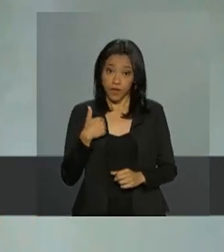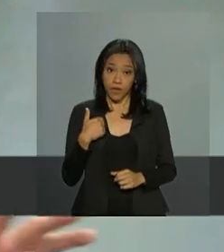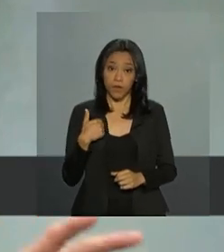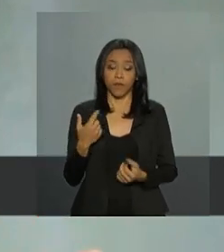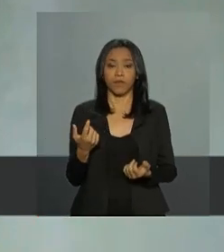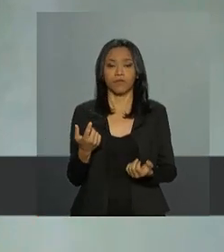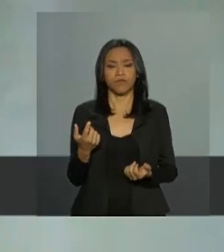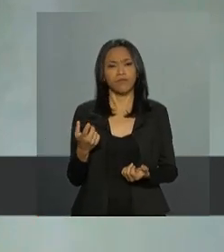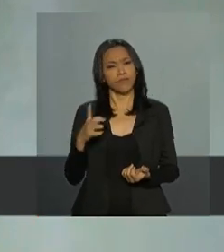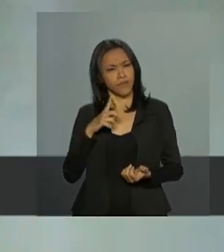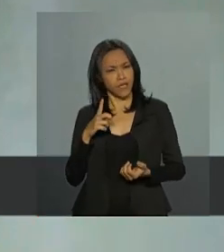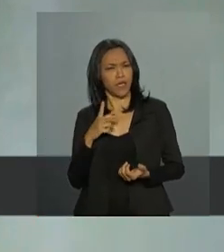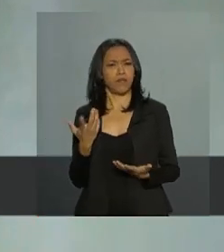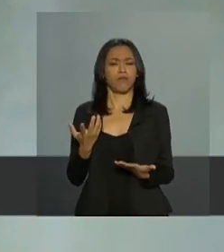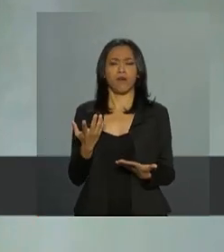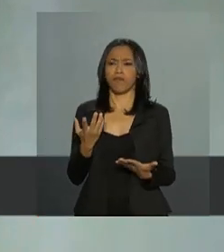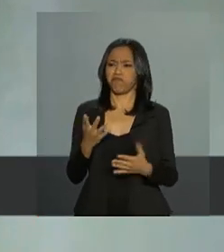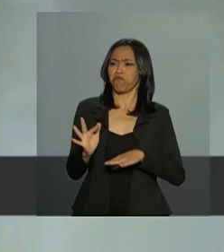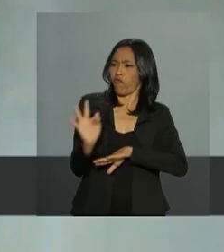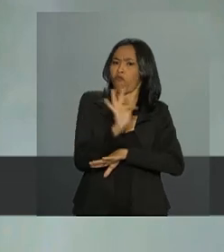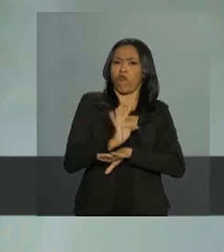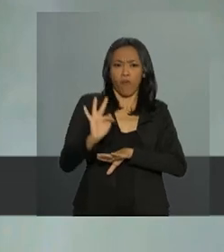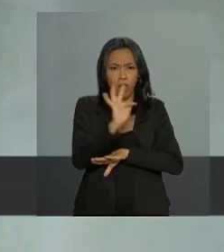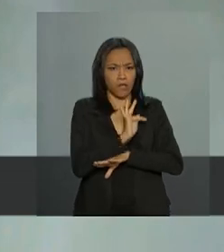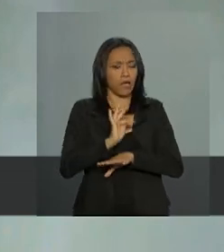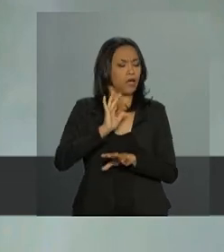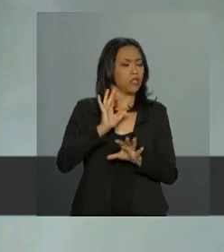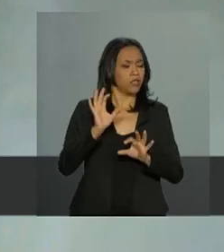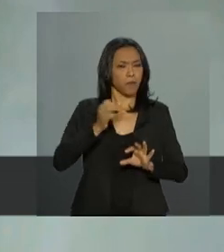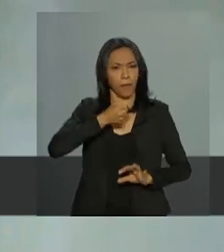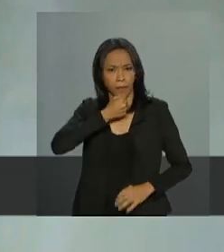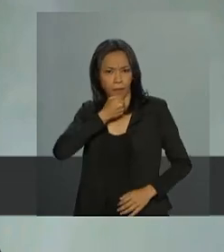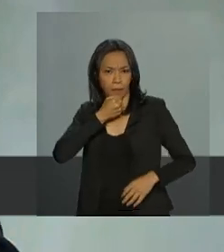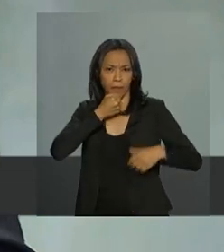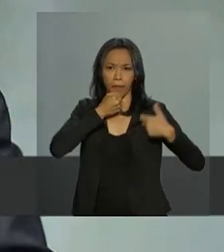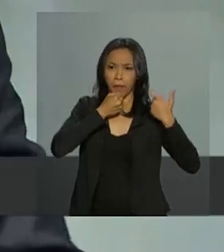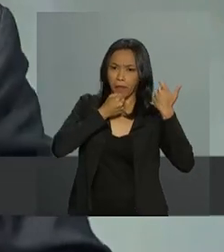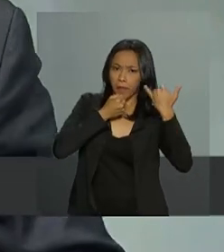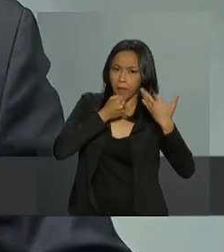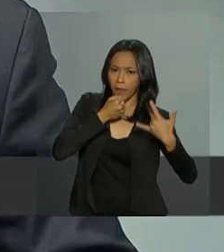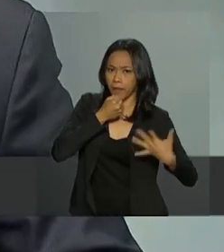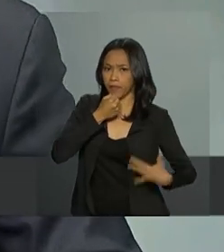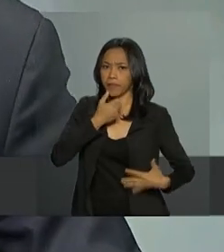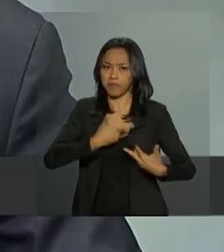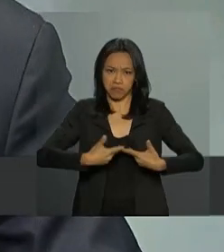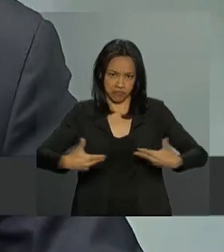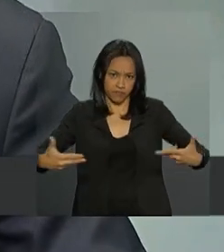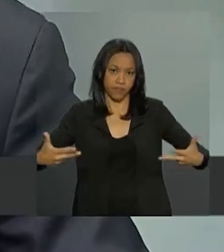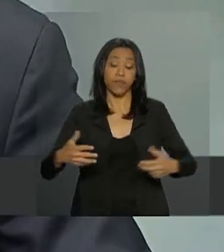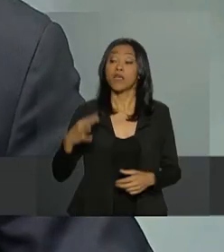fisicamente há uma informalidade extraordinária. Sobre mais, as suas palavras